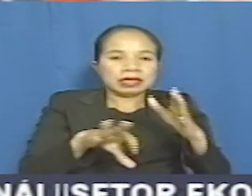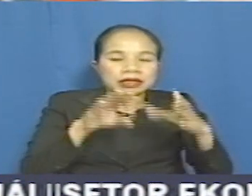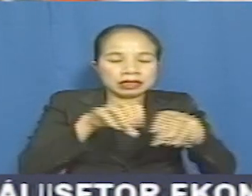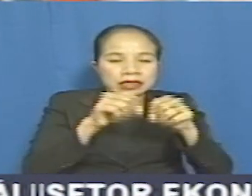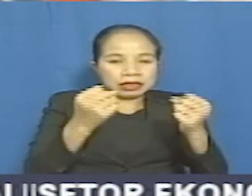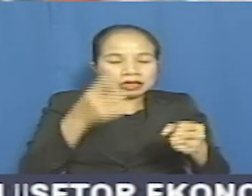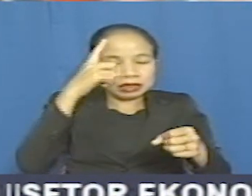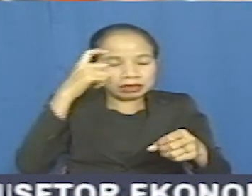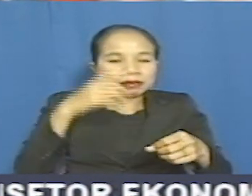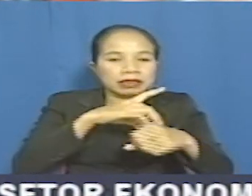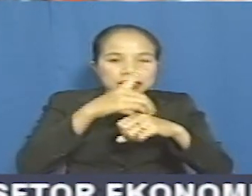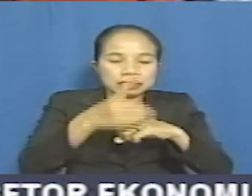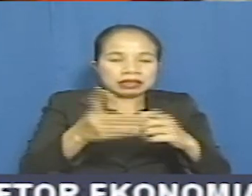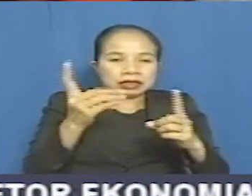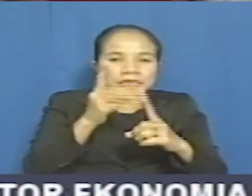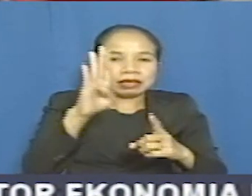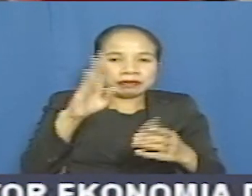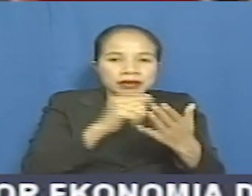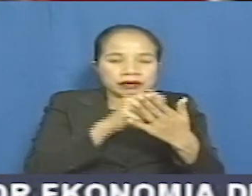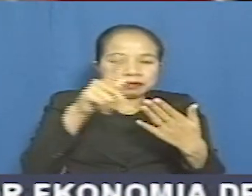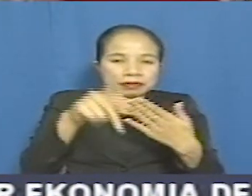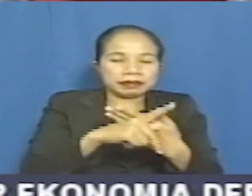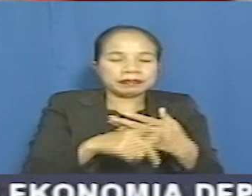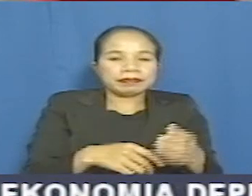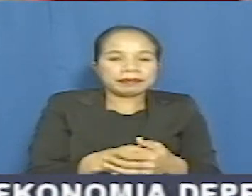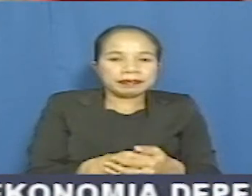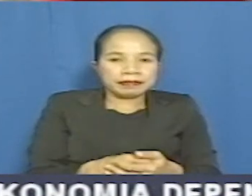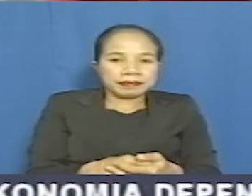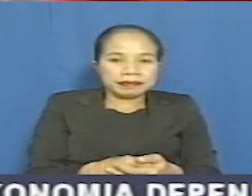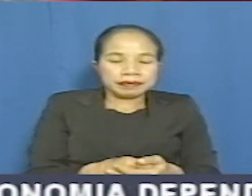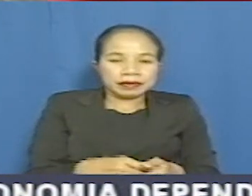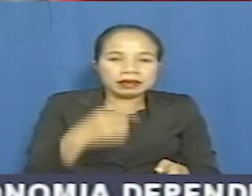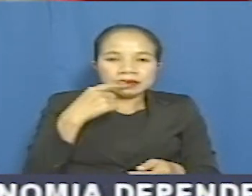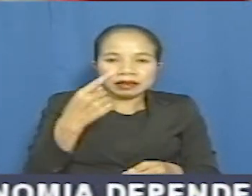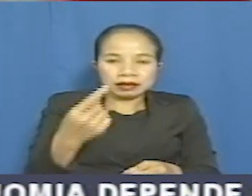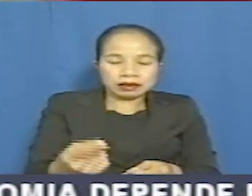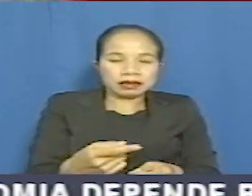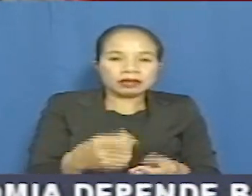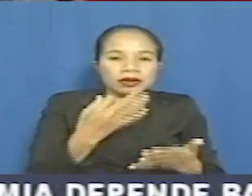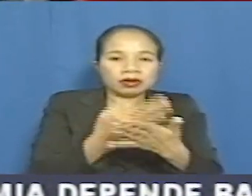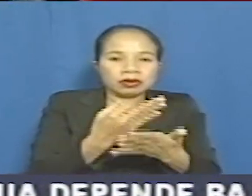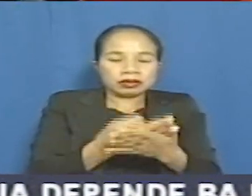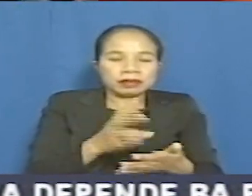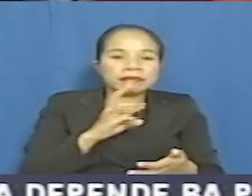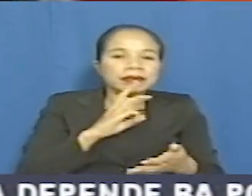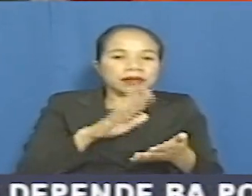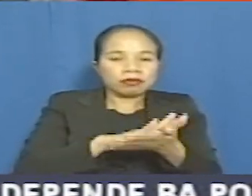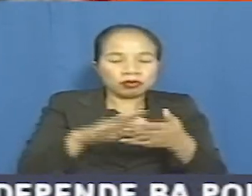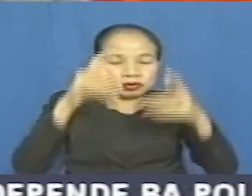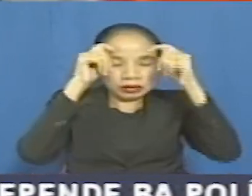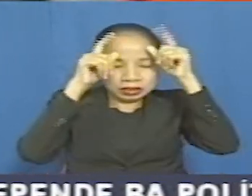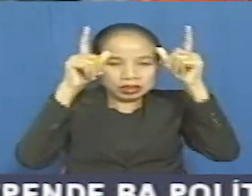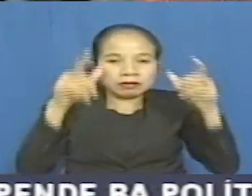dos inundação e loron hat fulan abril foi em Lalaixne. Me afirma, orçamento de Moche